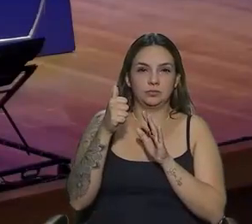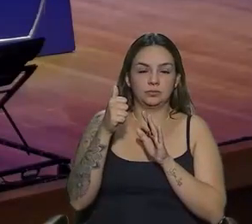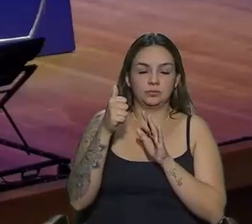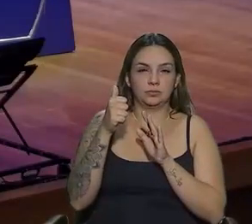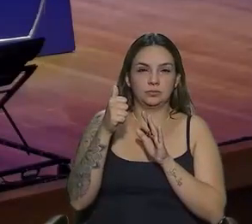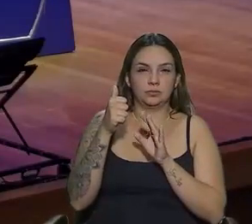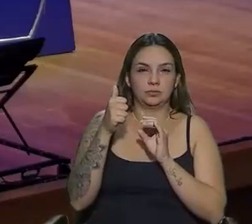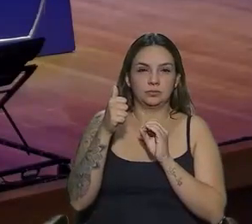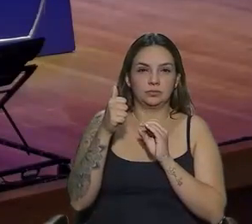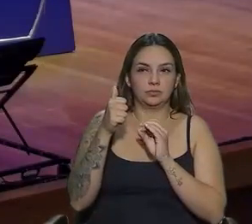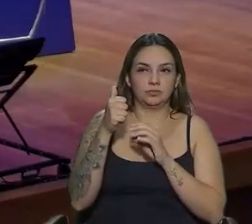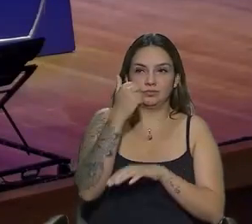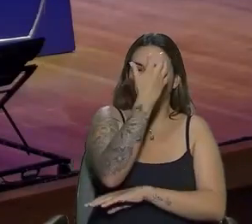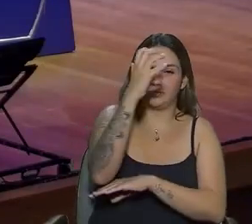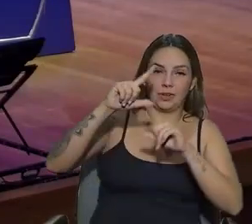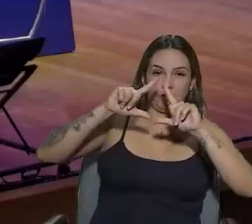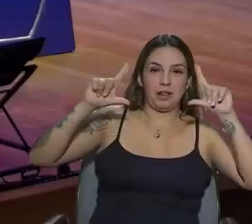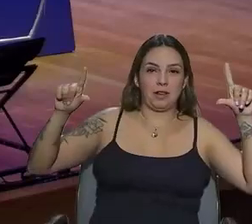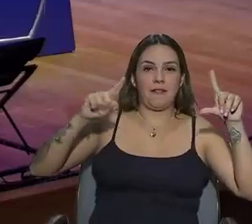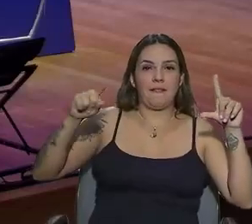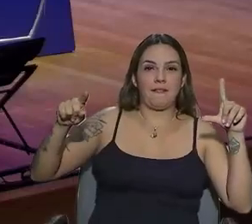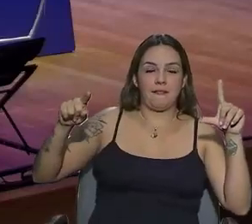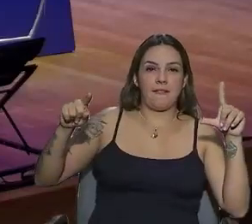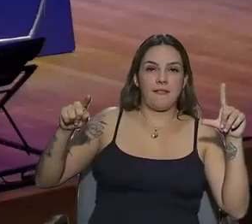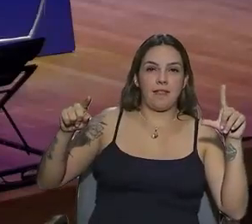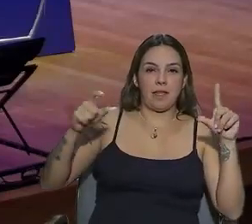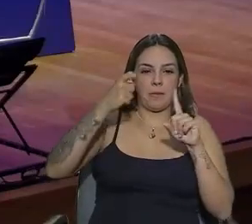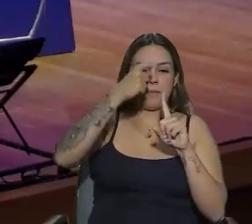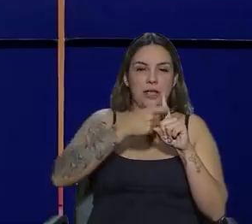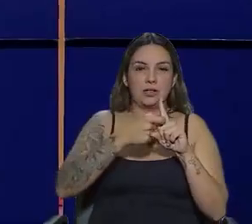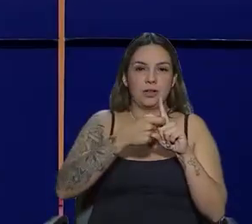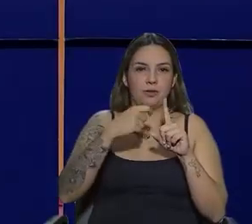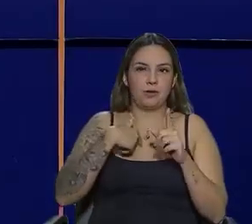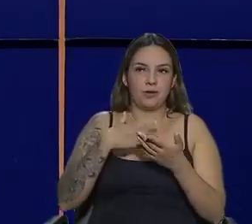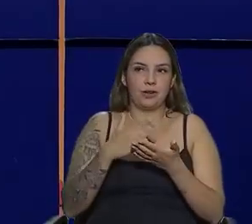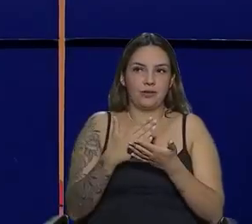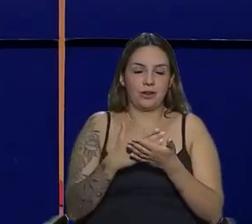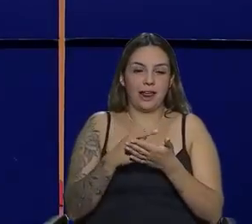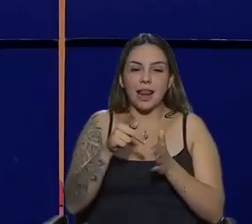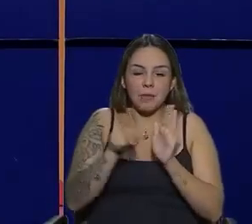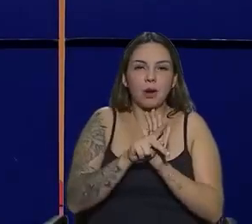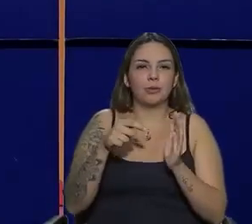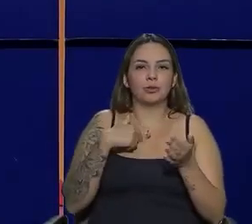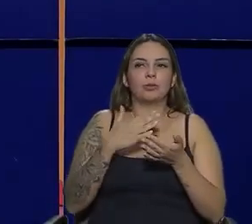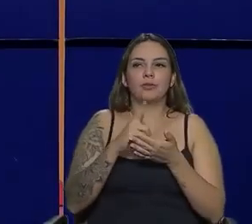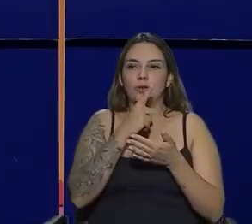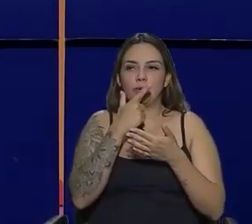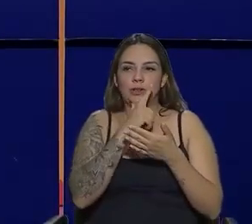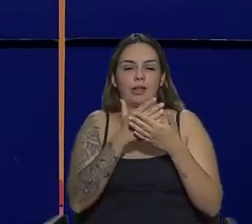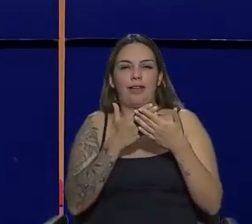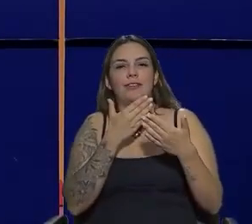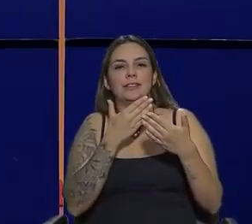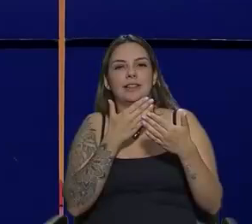que a paisagem, ela se tornou personagem nos meus livros, assim, eu não consigo me